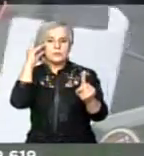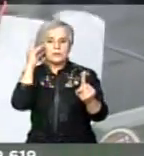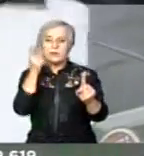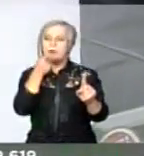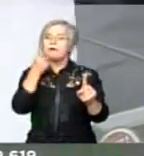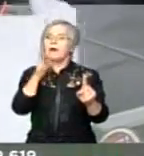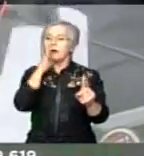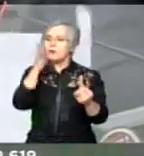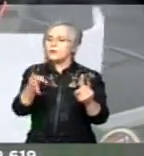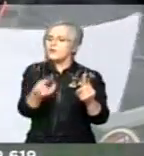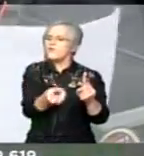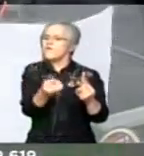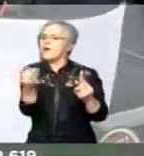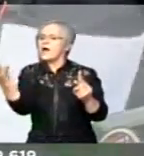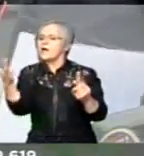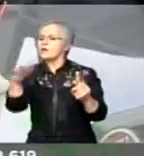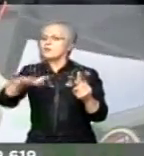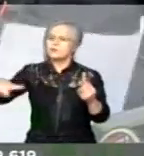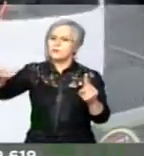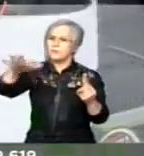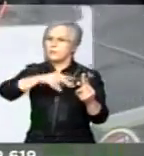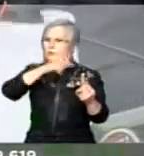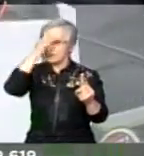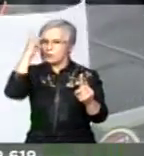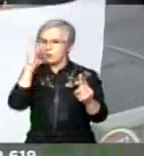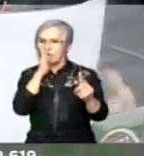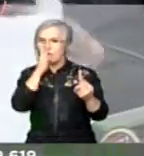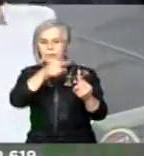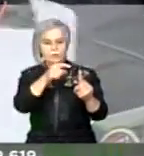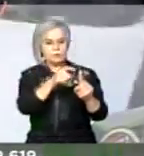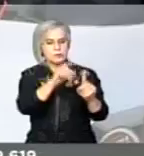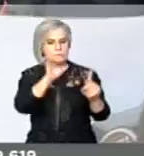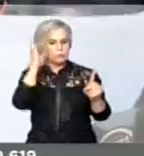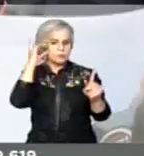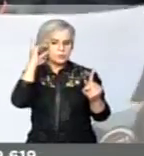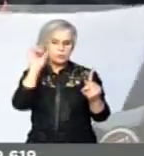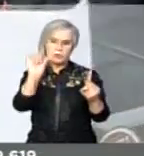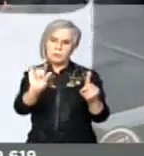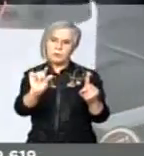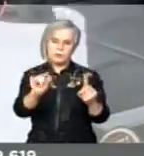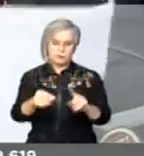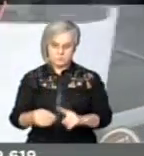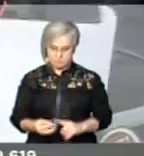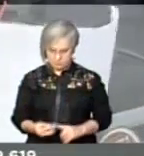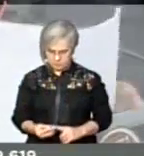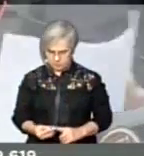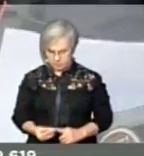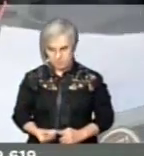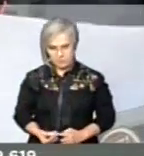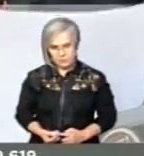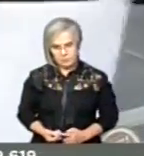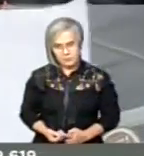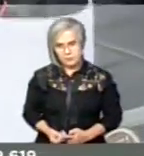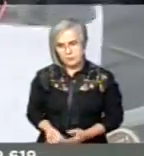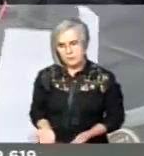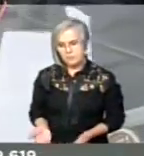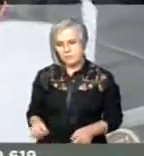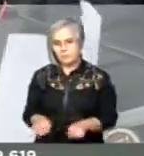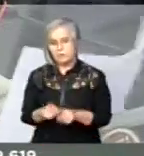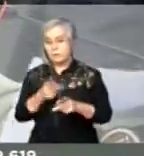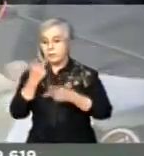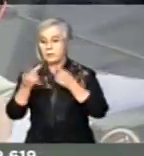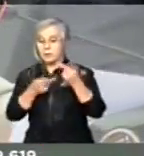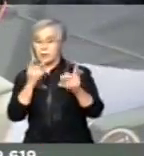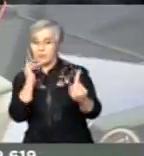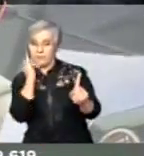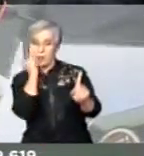outros partidos, como PSDB, e DEM, e vários outros, PP, e as menções que ele faz a